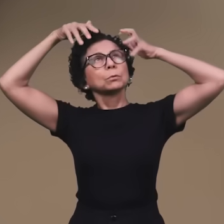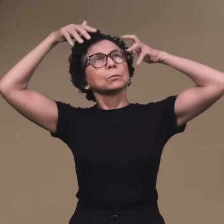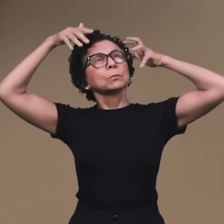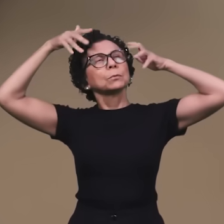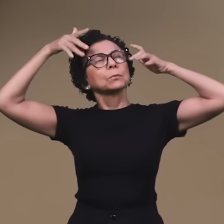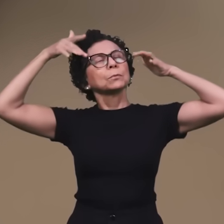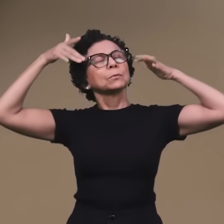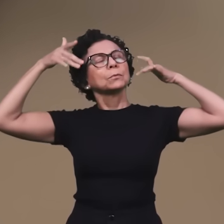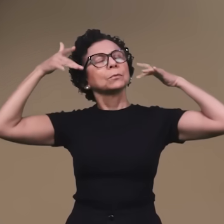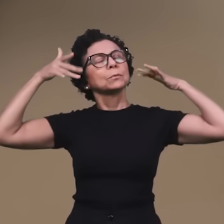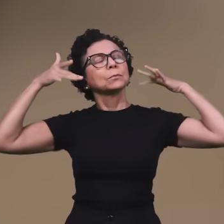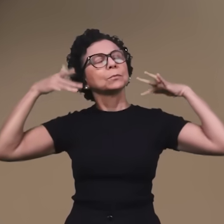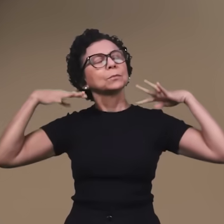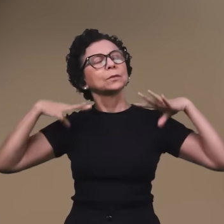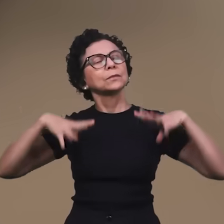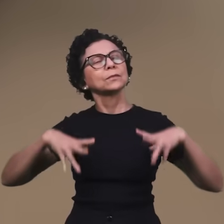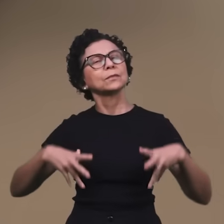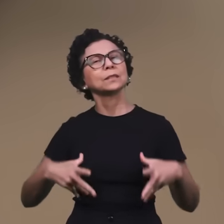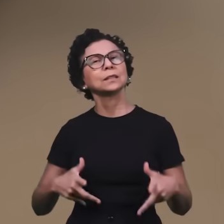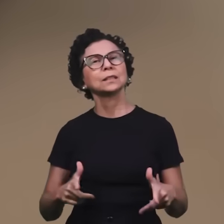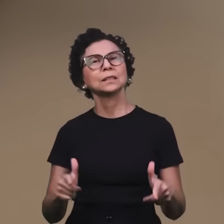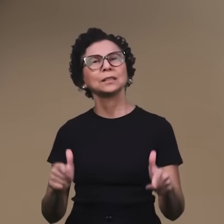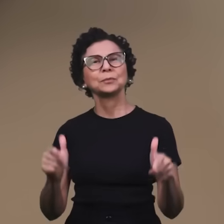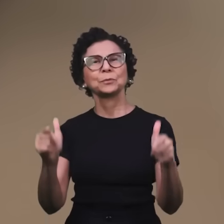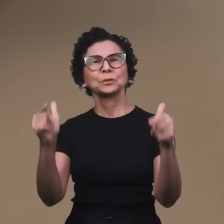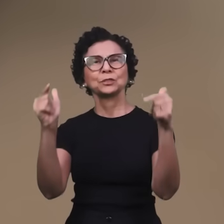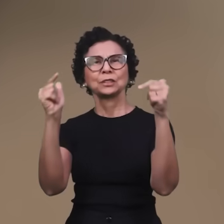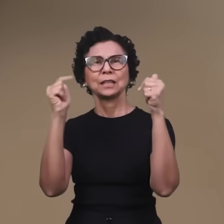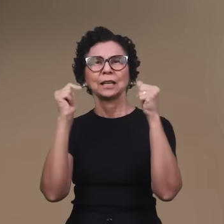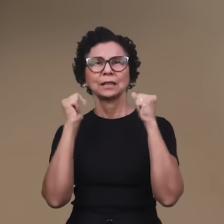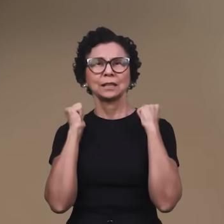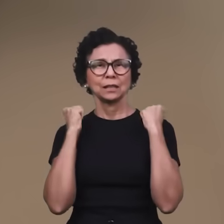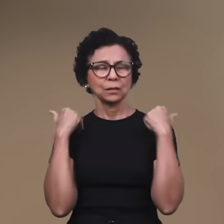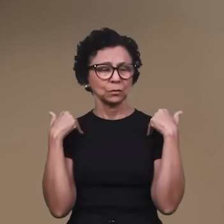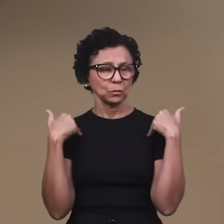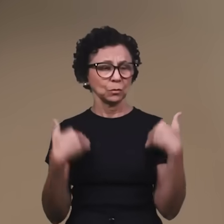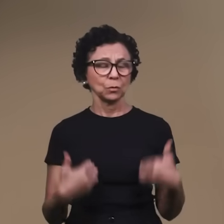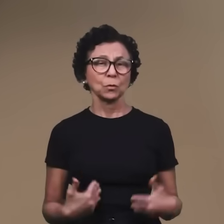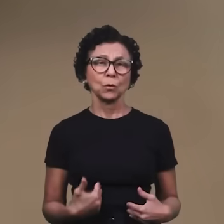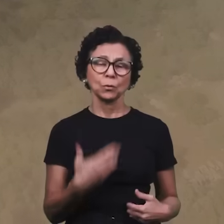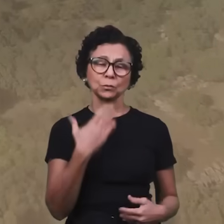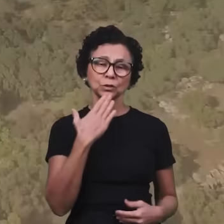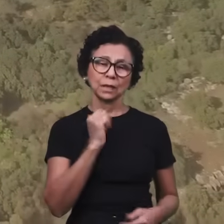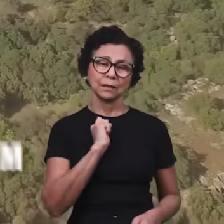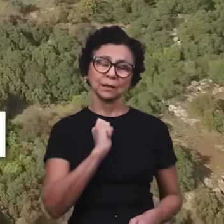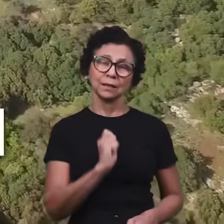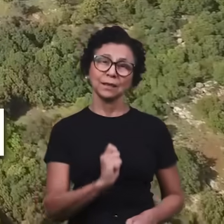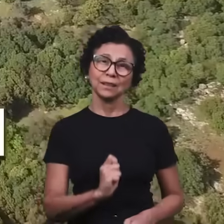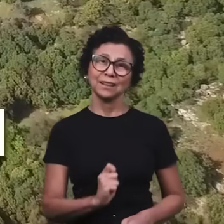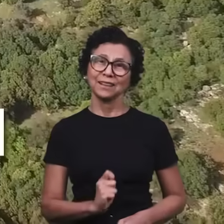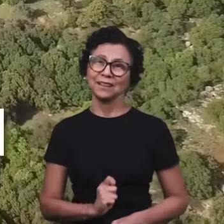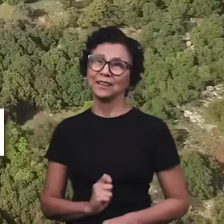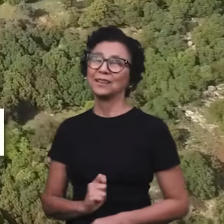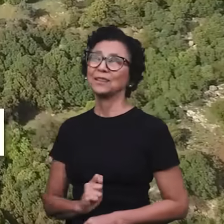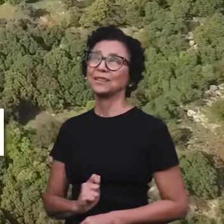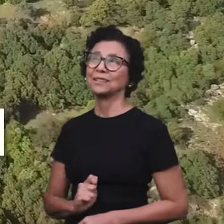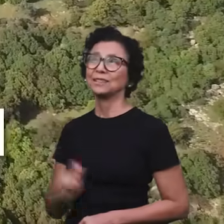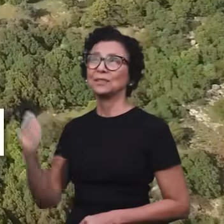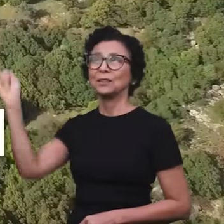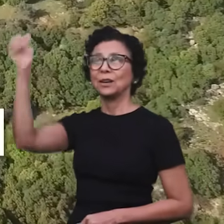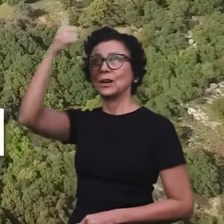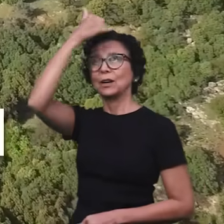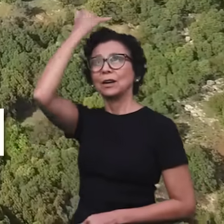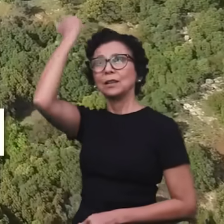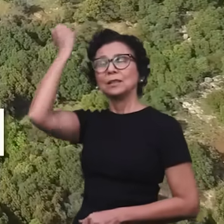óleo precioso sobre o corpo de Arão. Como orvalho